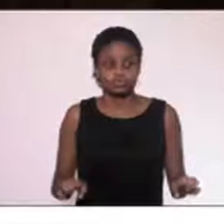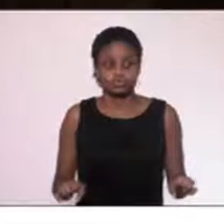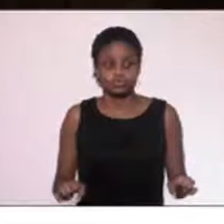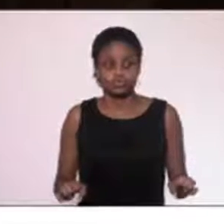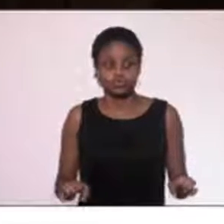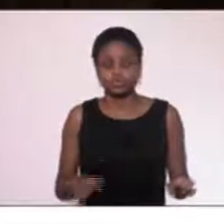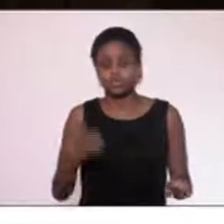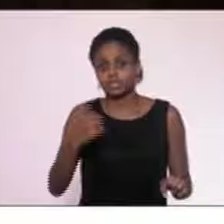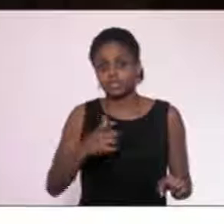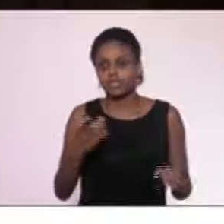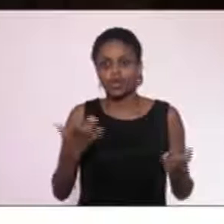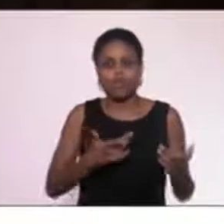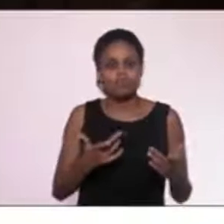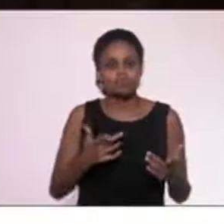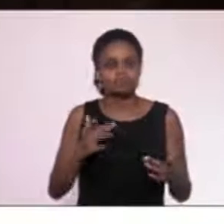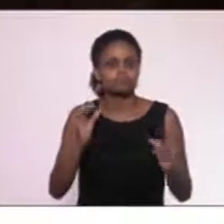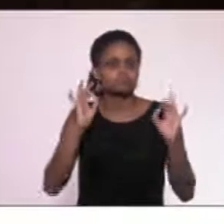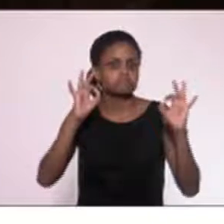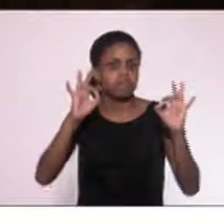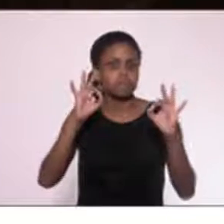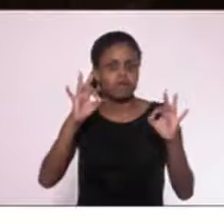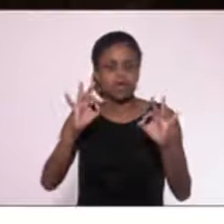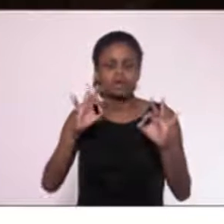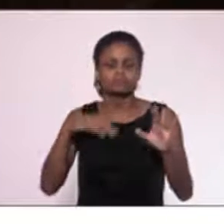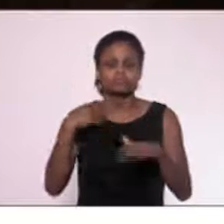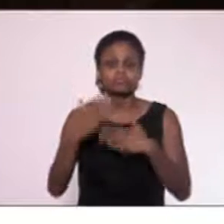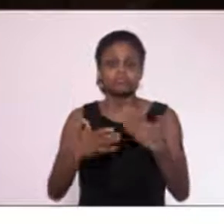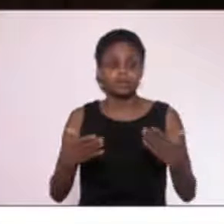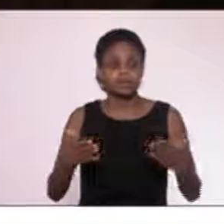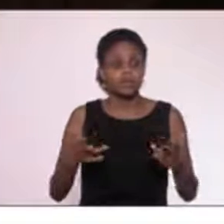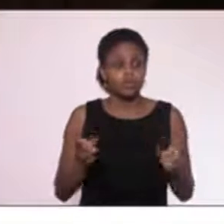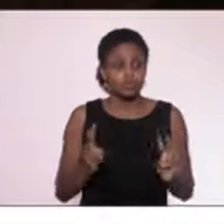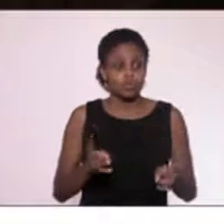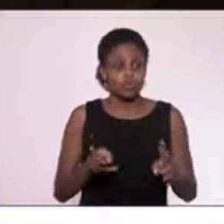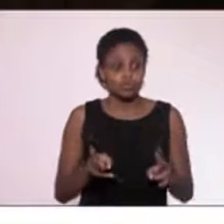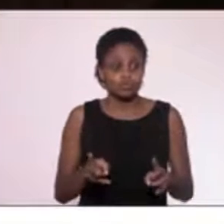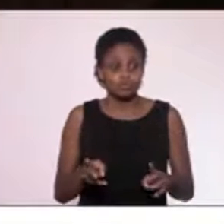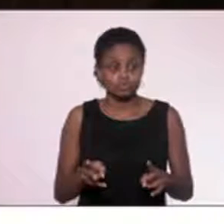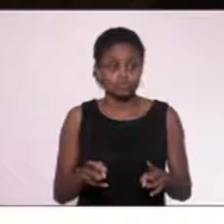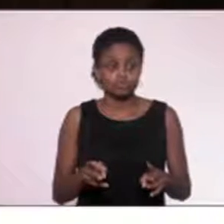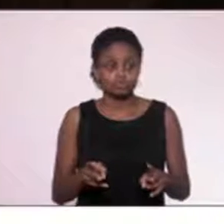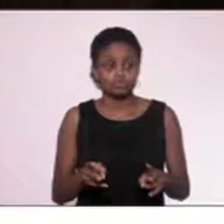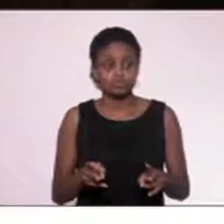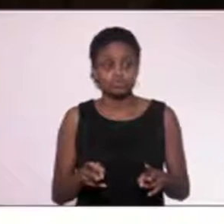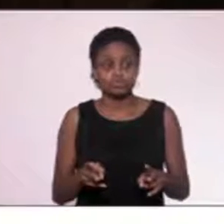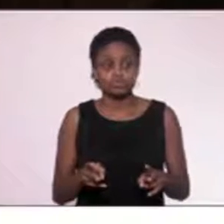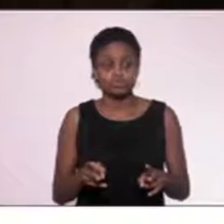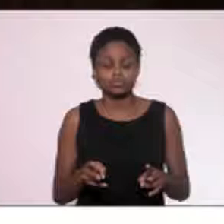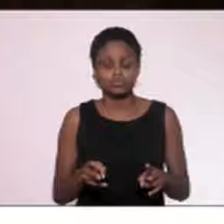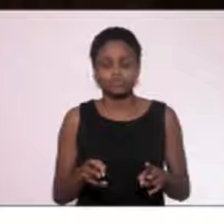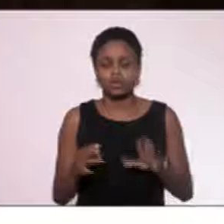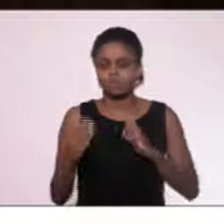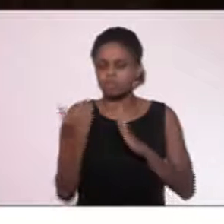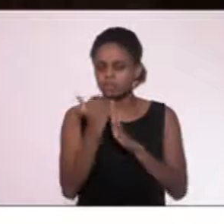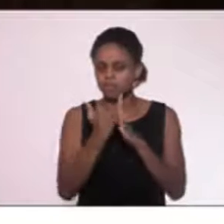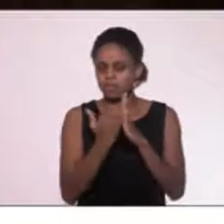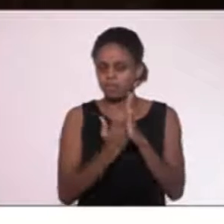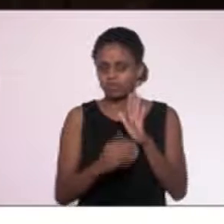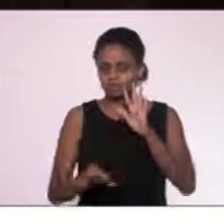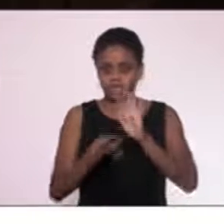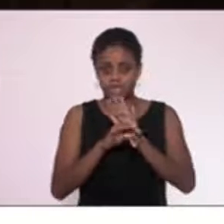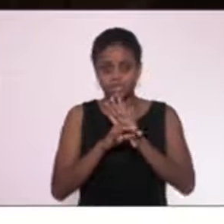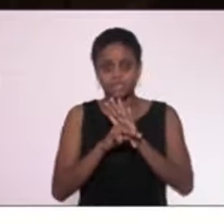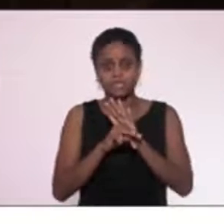engenharia, obras de artes, são antigas, calculadas em normas técnicas que foram